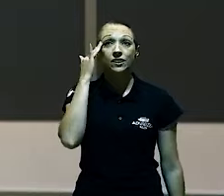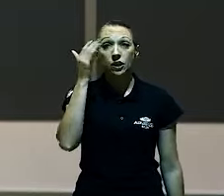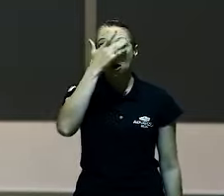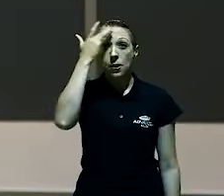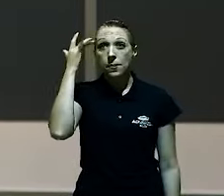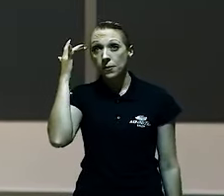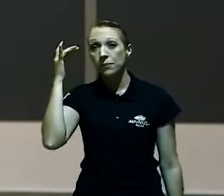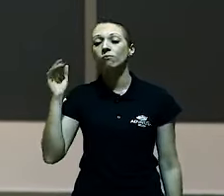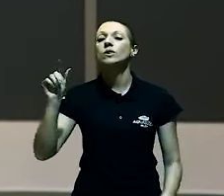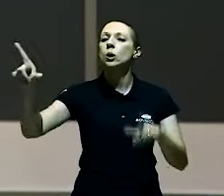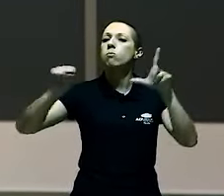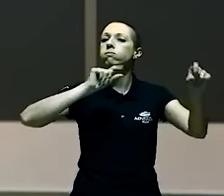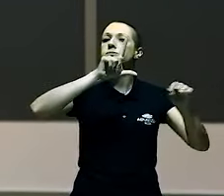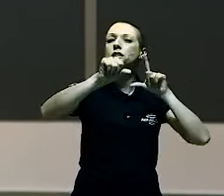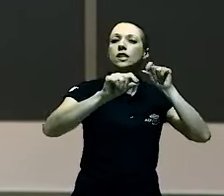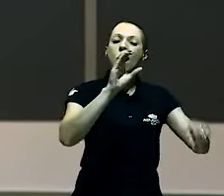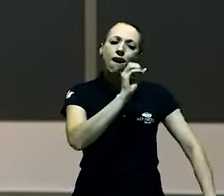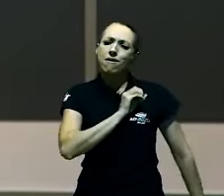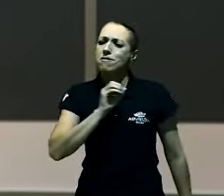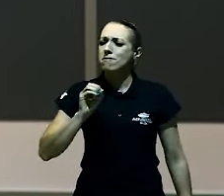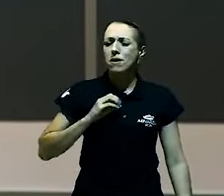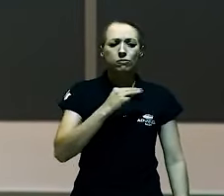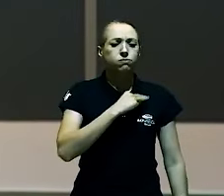porque Deus os venceu.